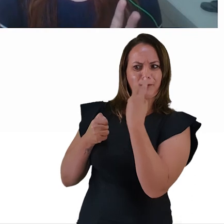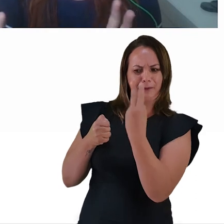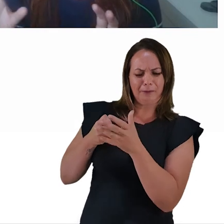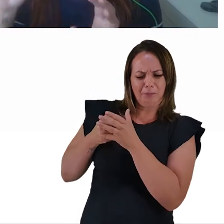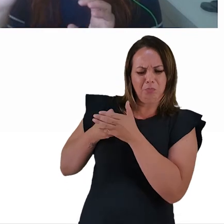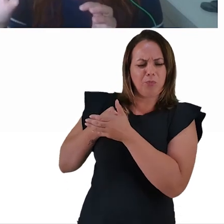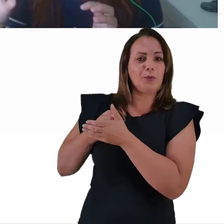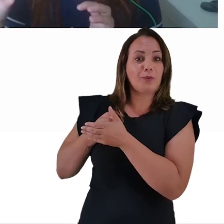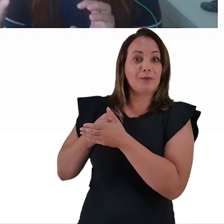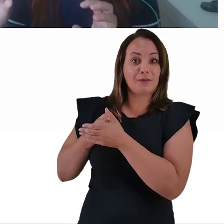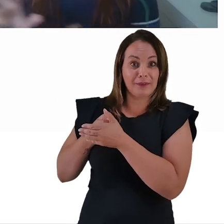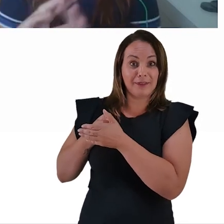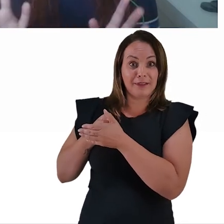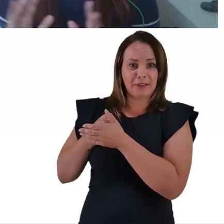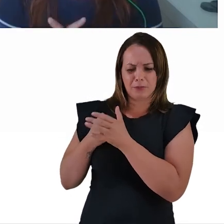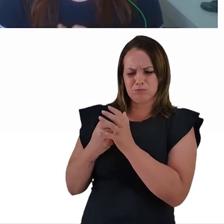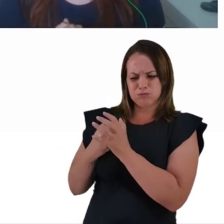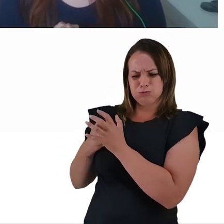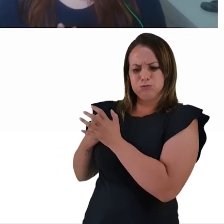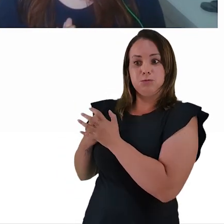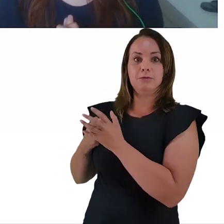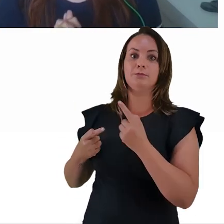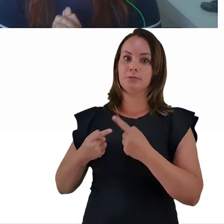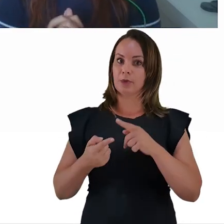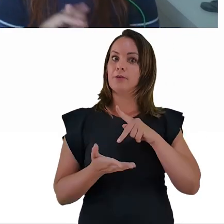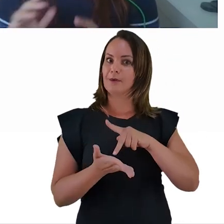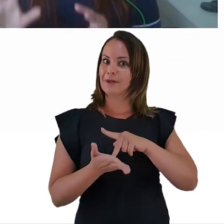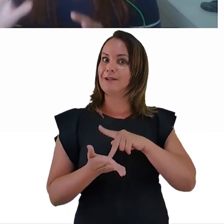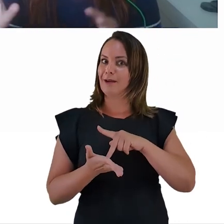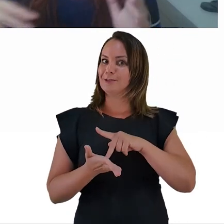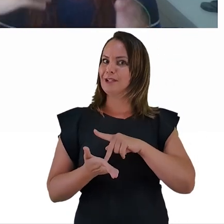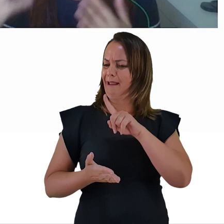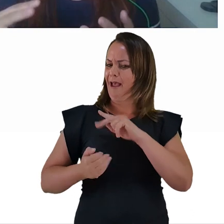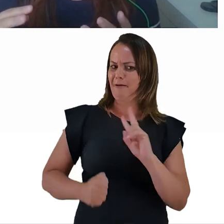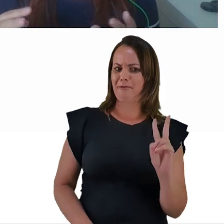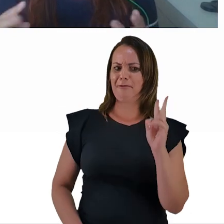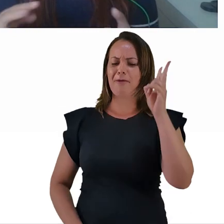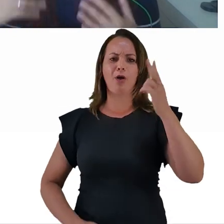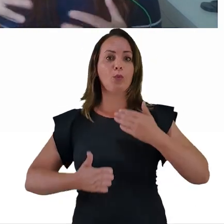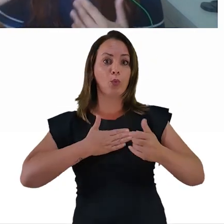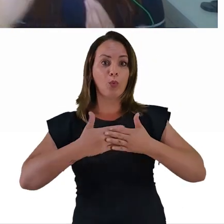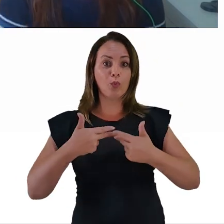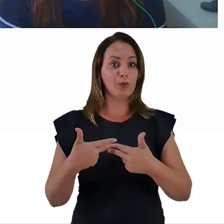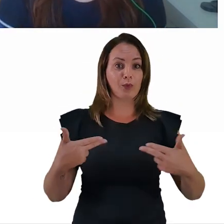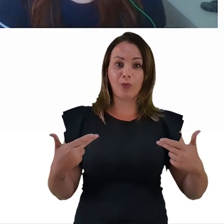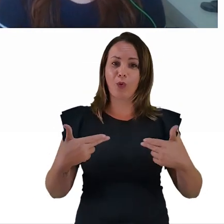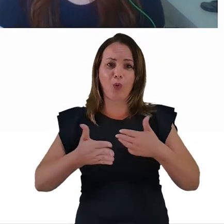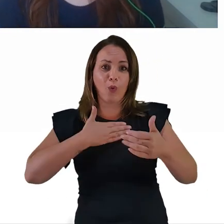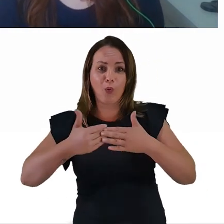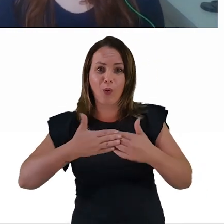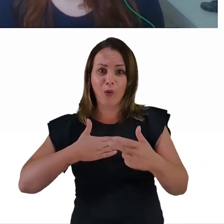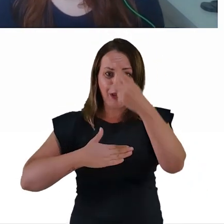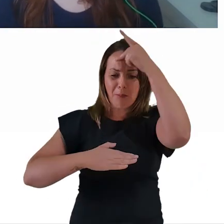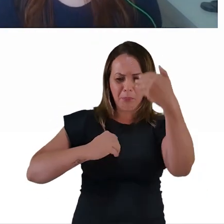bem isolada, porque ela realmente é a nossa preciosidade. Qualquer coisa, qualquer visitante que venha